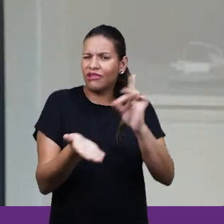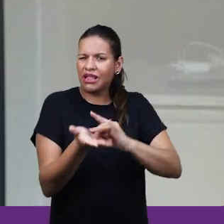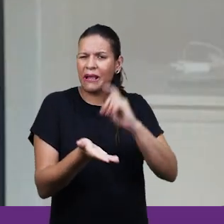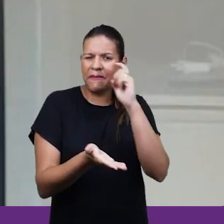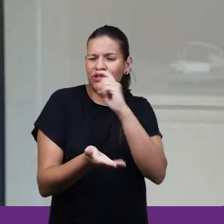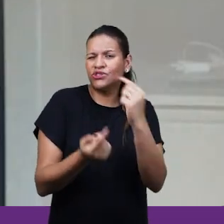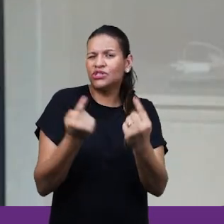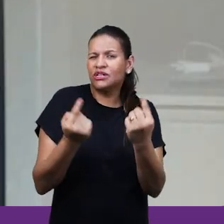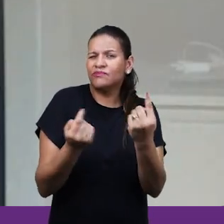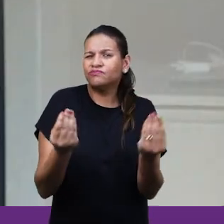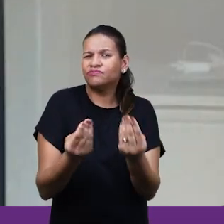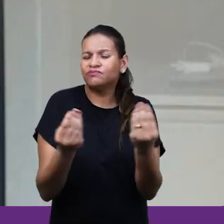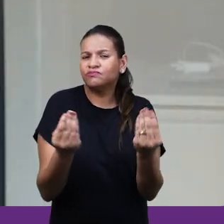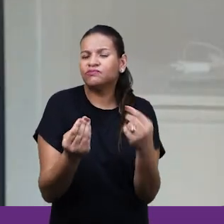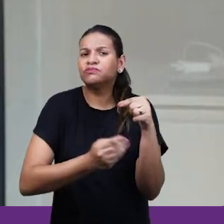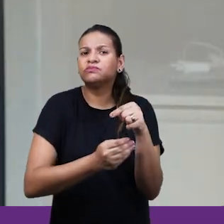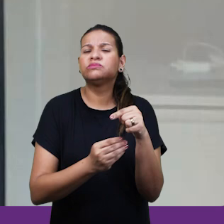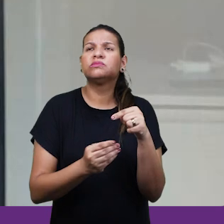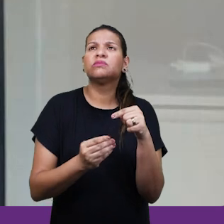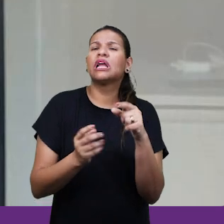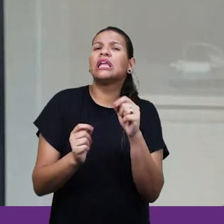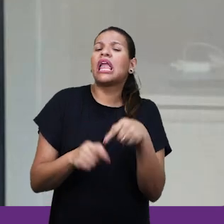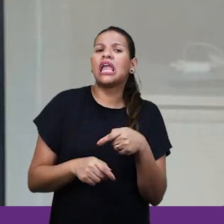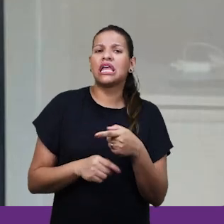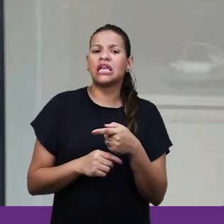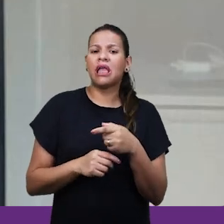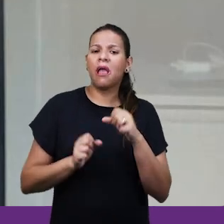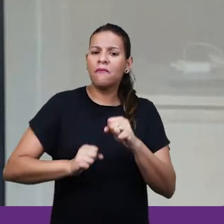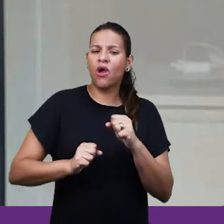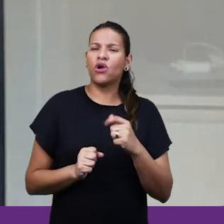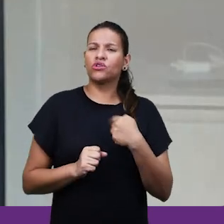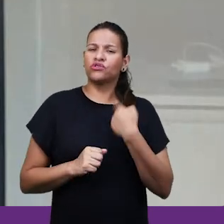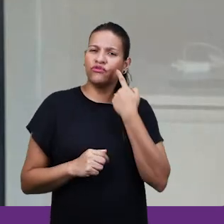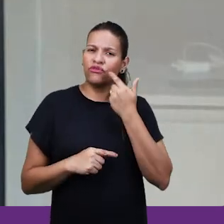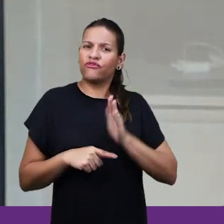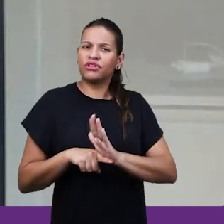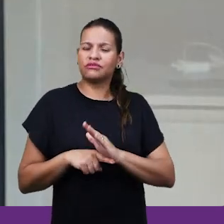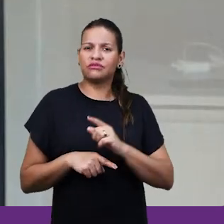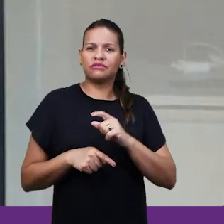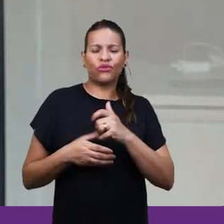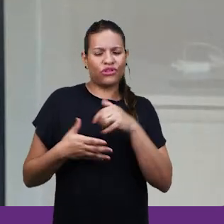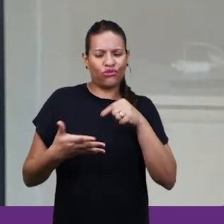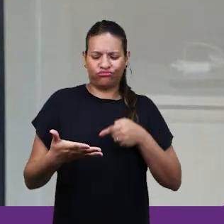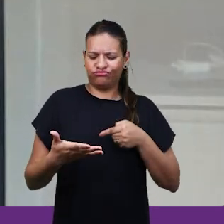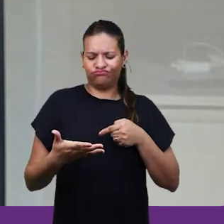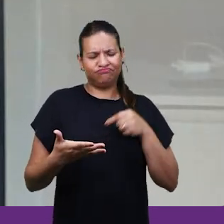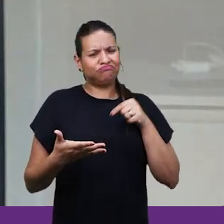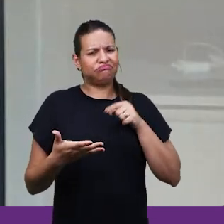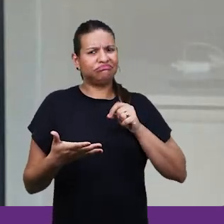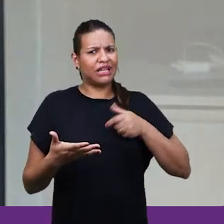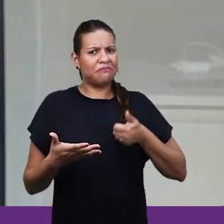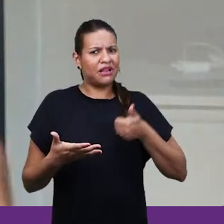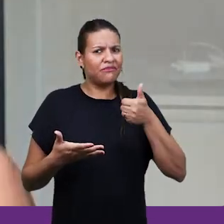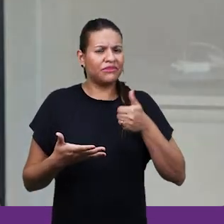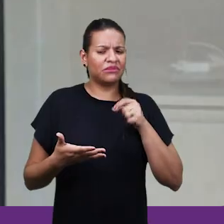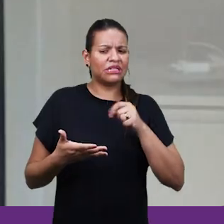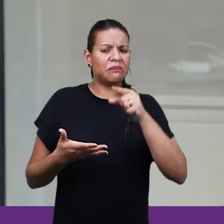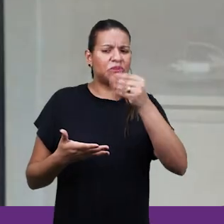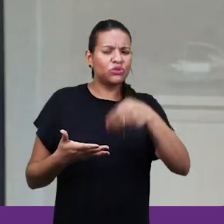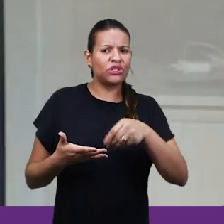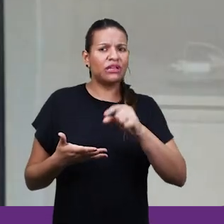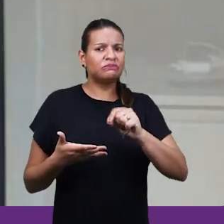né, da onde veio, a quem interessa, quem pode ser favorecido por esse conteúdo que chegou até mim, quem pode